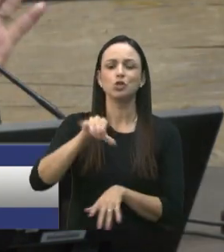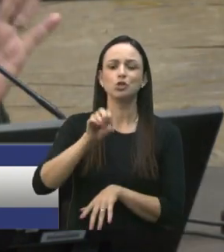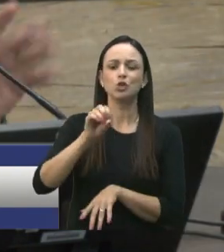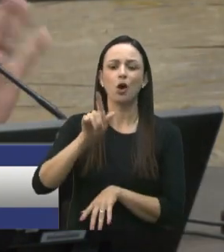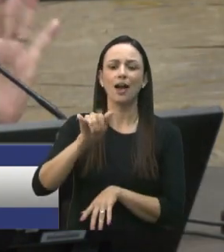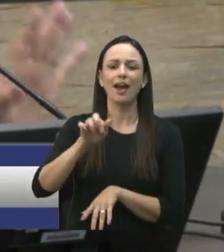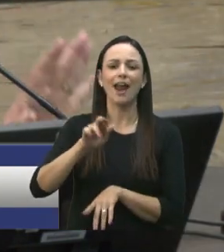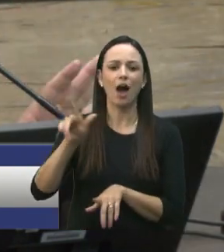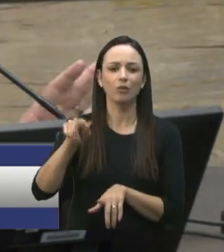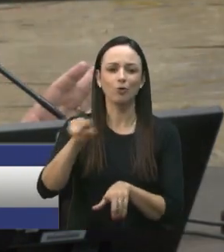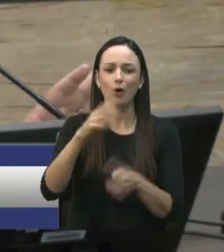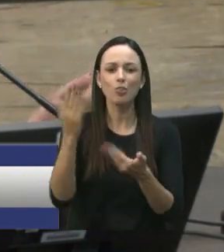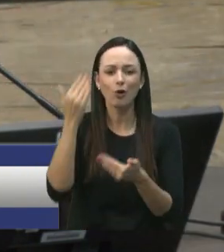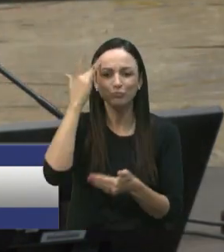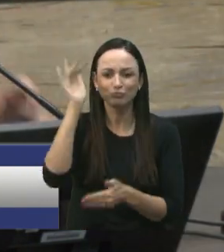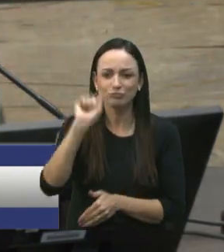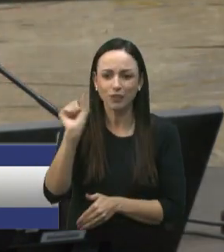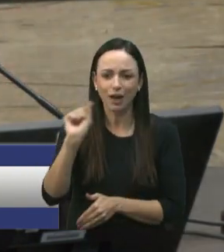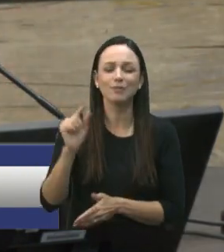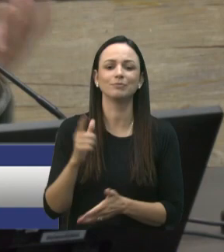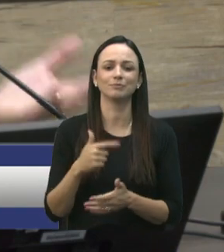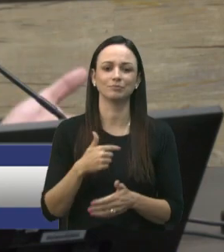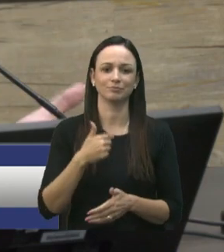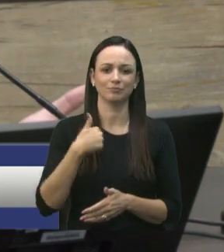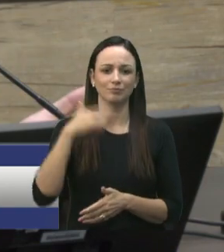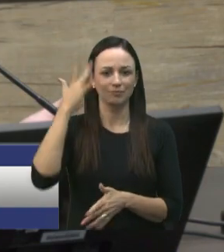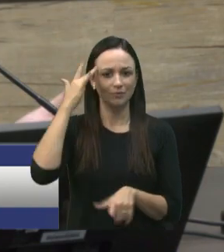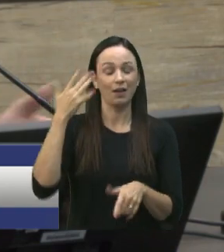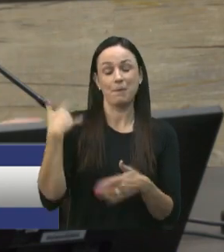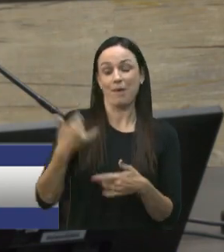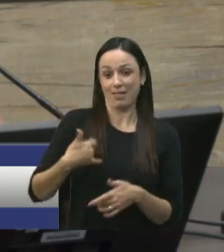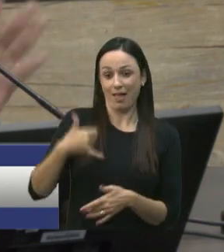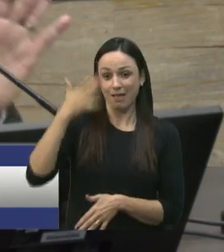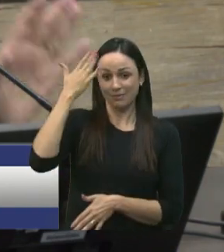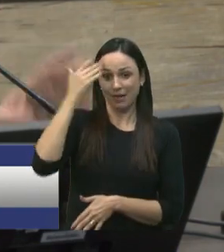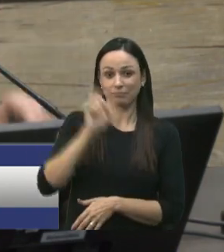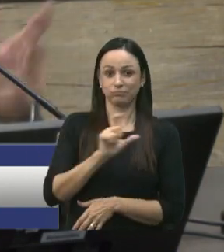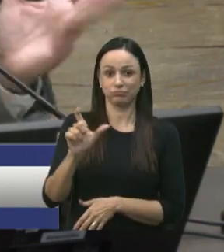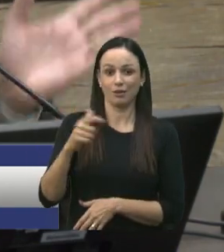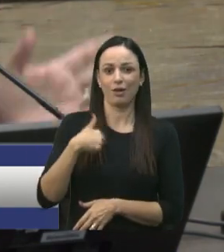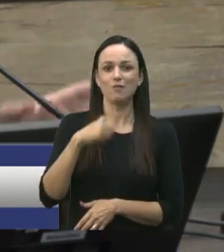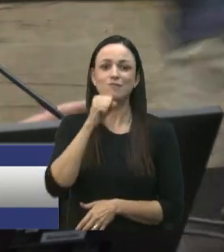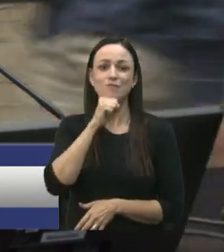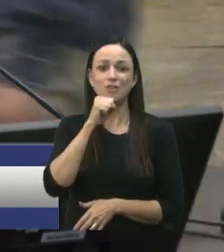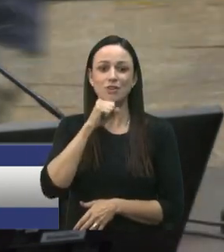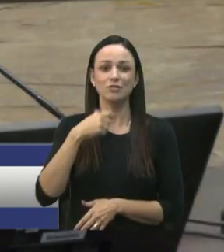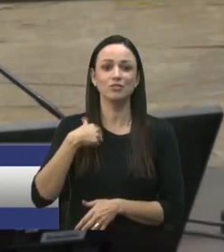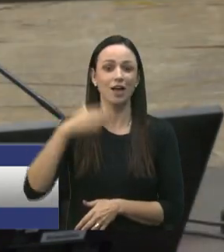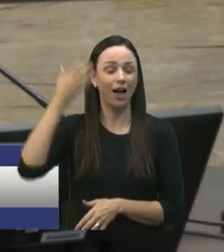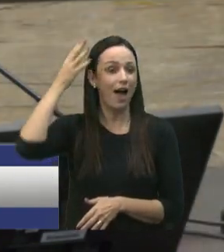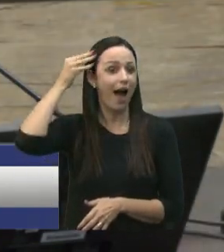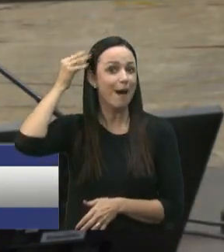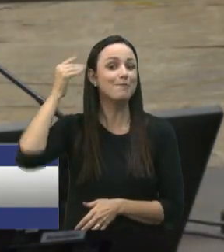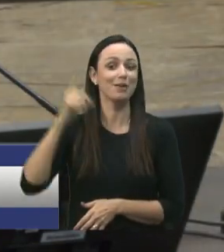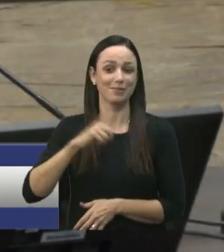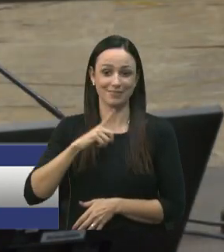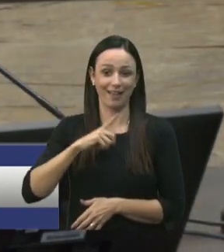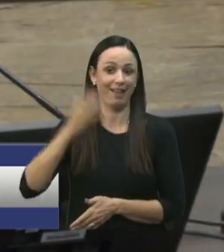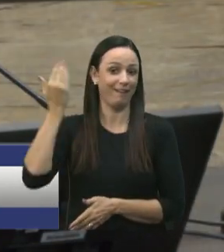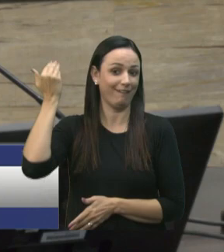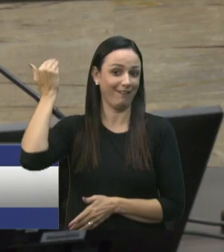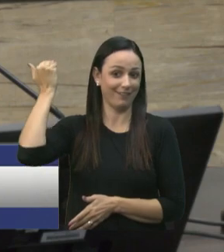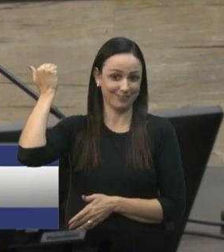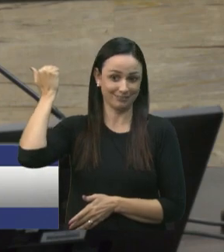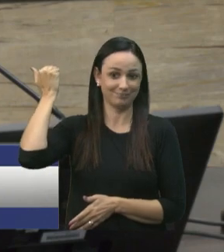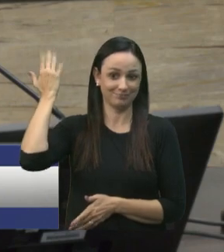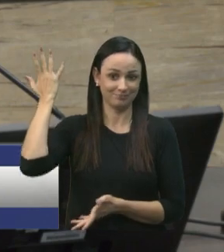os novinhos não sabem o que é isso. Mas na minha idade sabe que é jogral, certo? Eu sou velhinho, tinha até cabelo dessa época, né? Mas